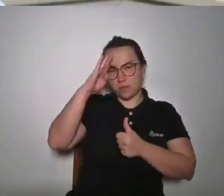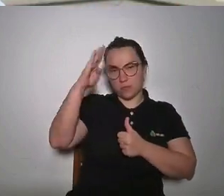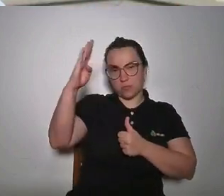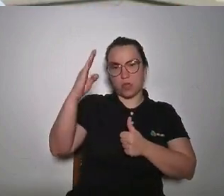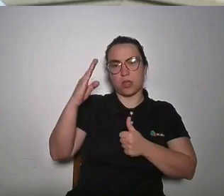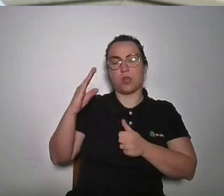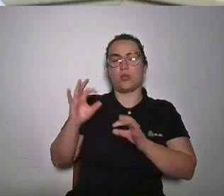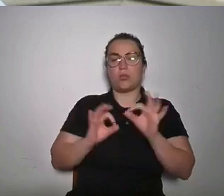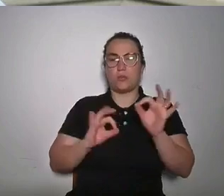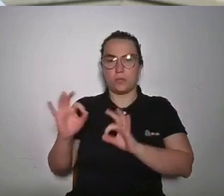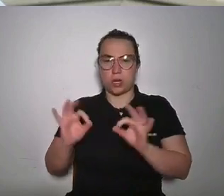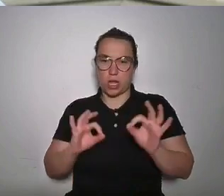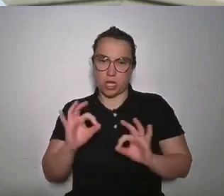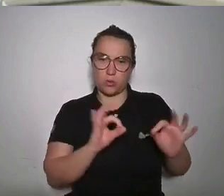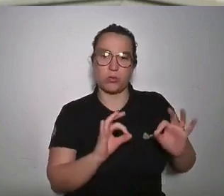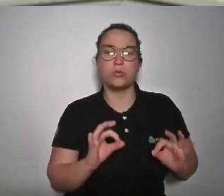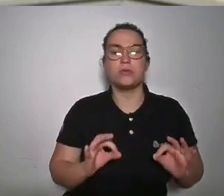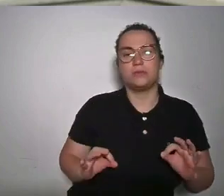governo